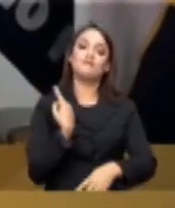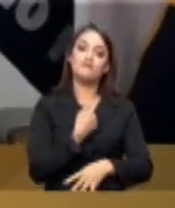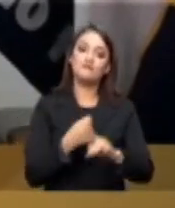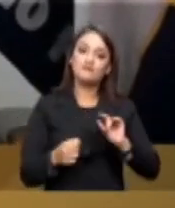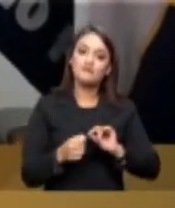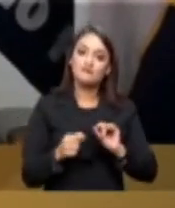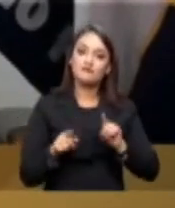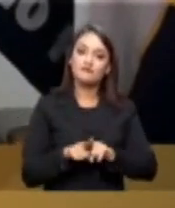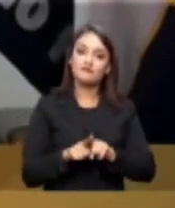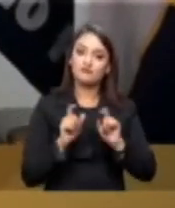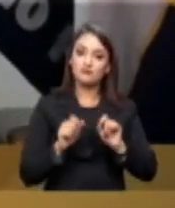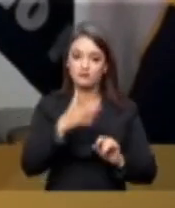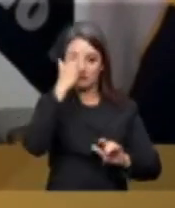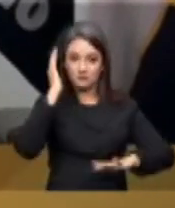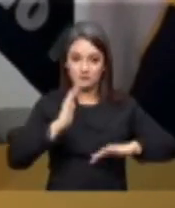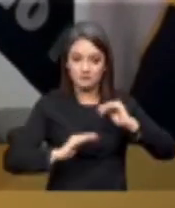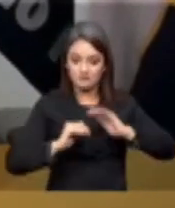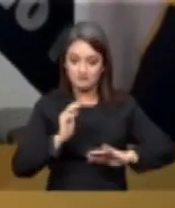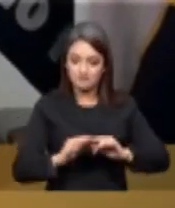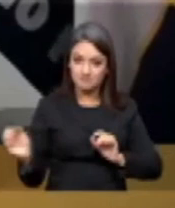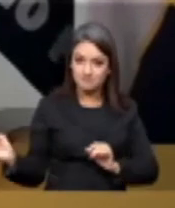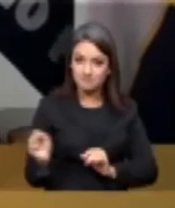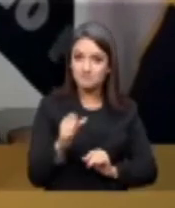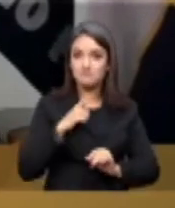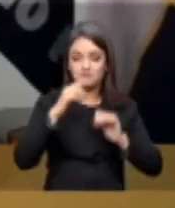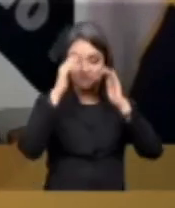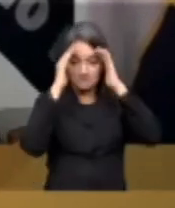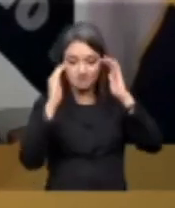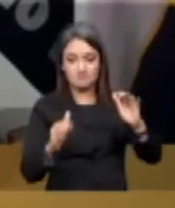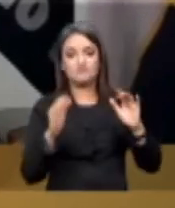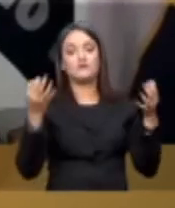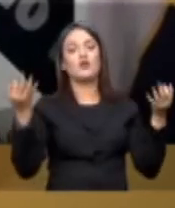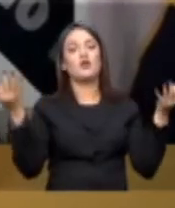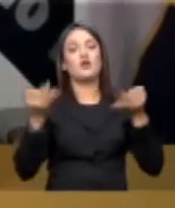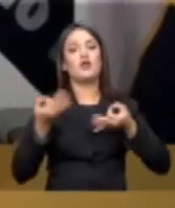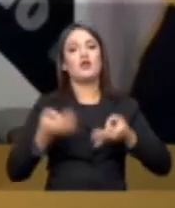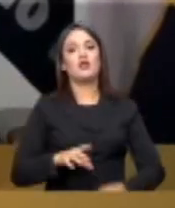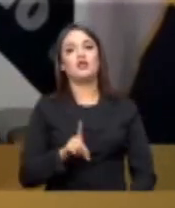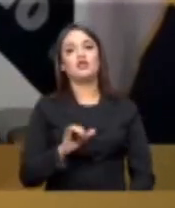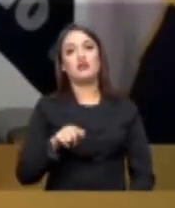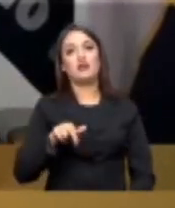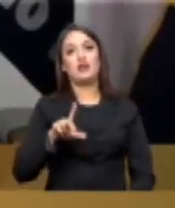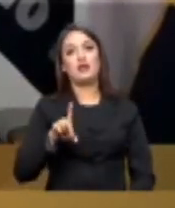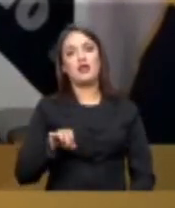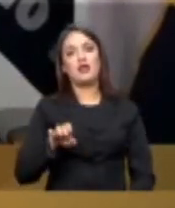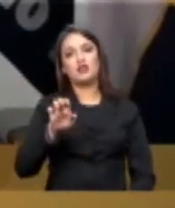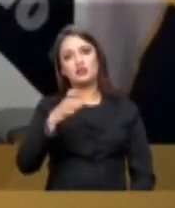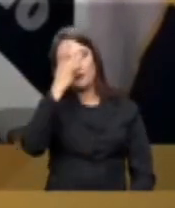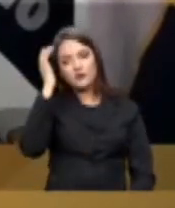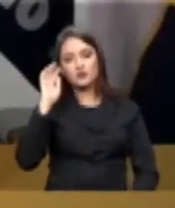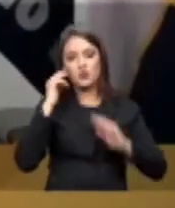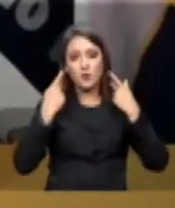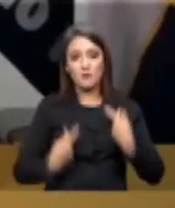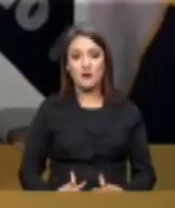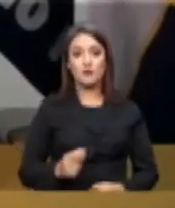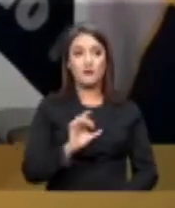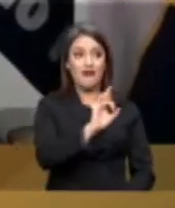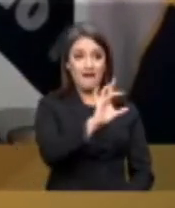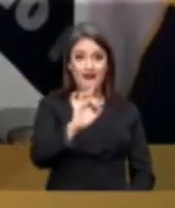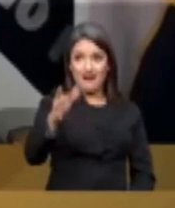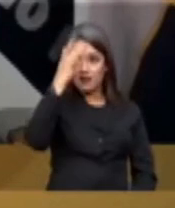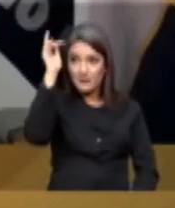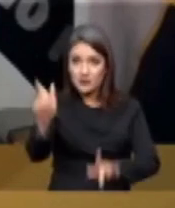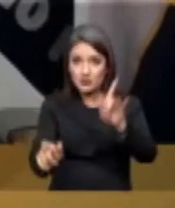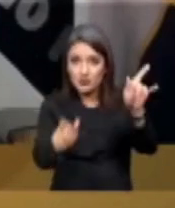ditames constitucionais. A dignidade da pessoa humana assim recomenda. Cada cidadão tem direito